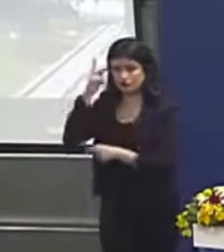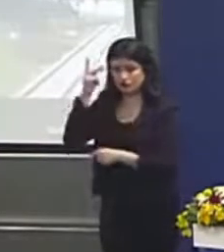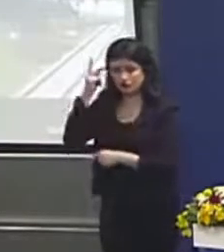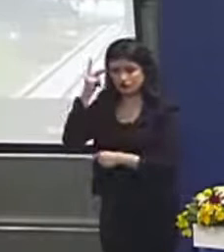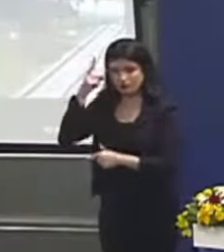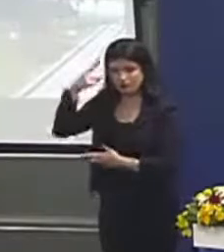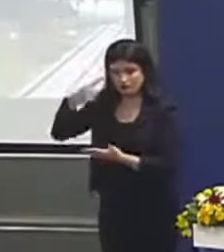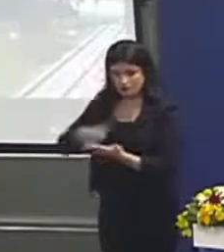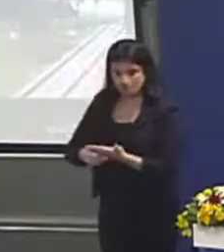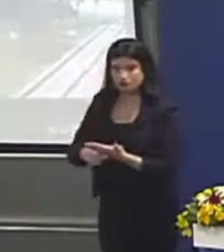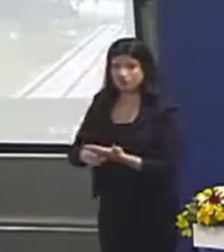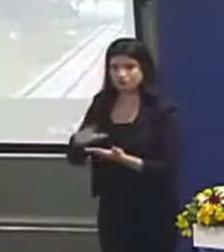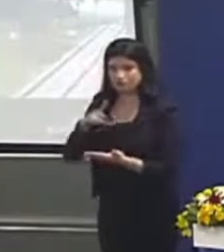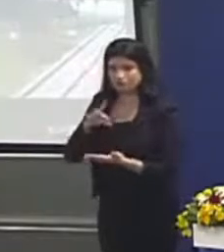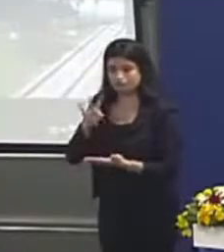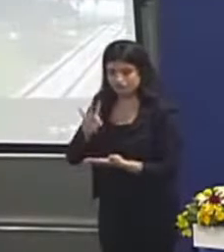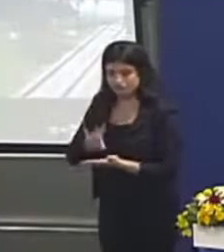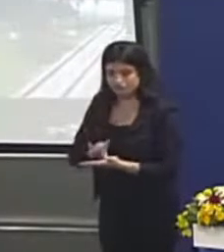grande comprometimento,